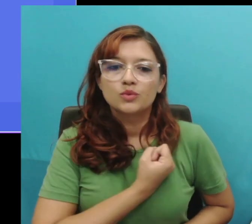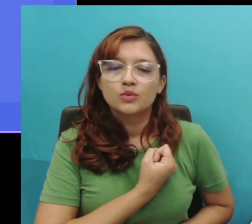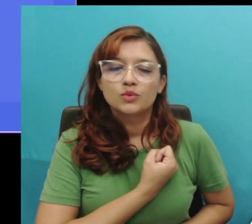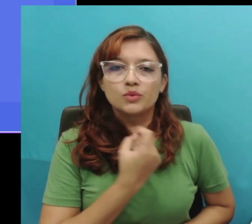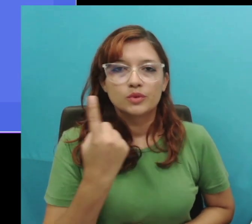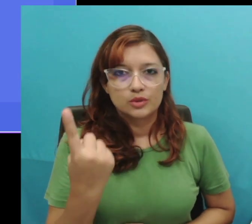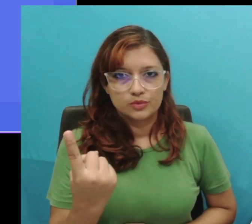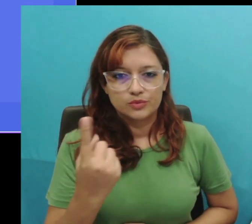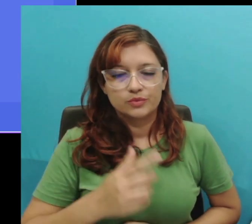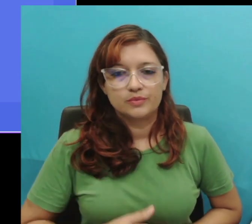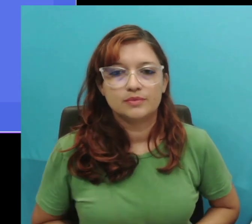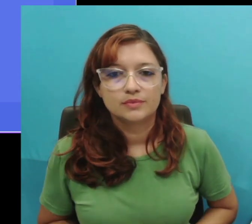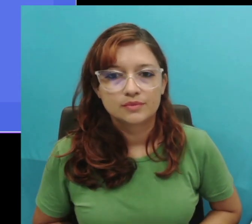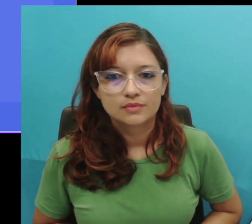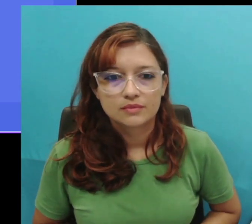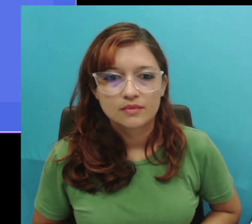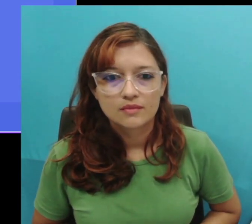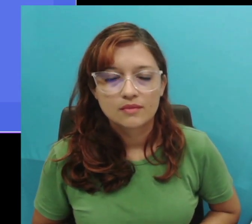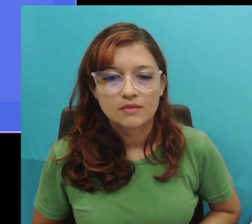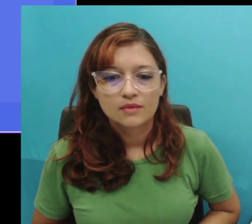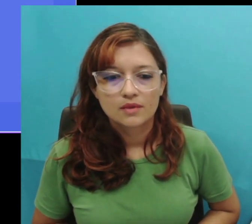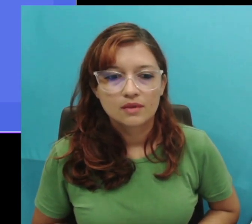41, número 1.